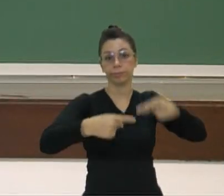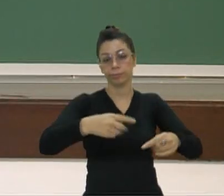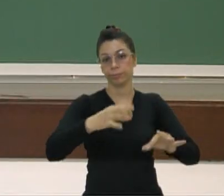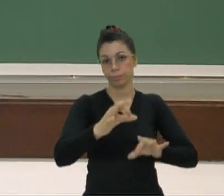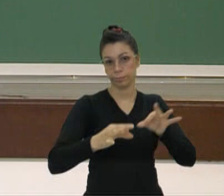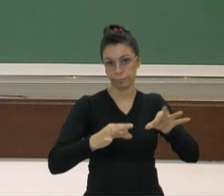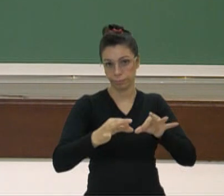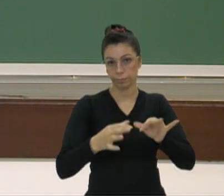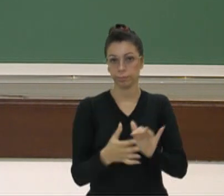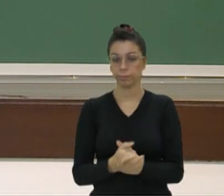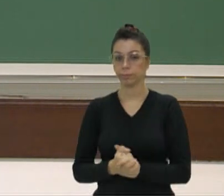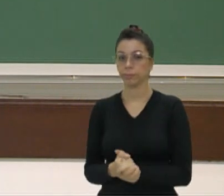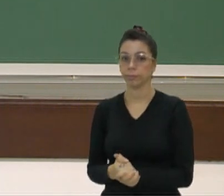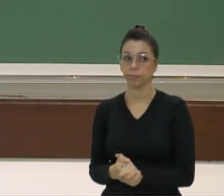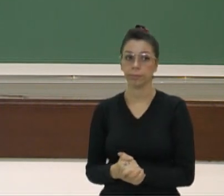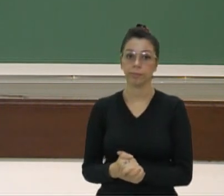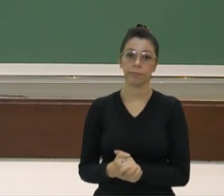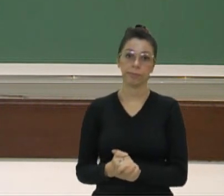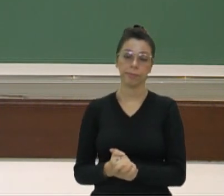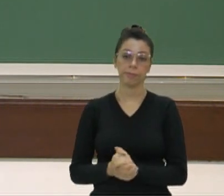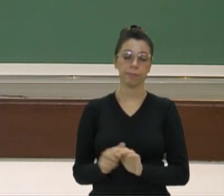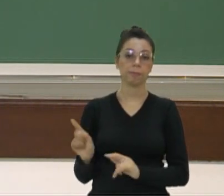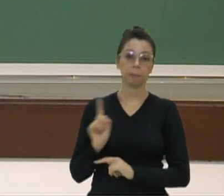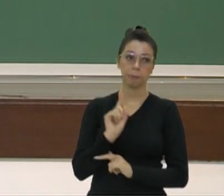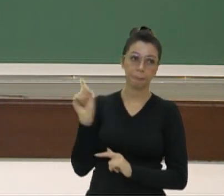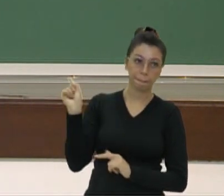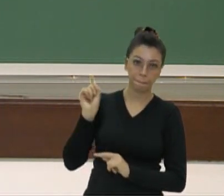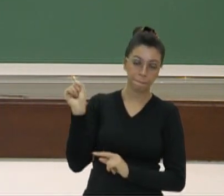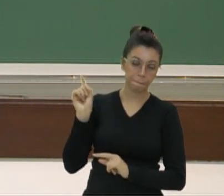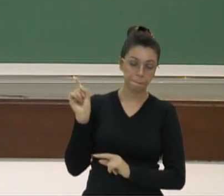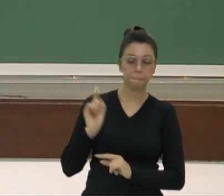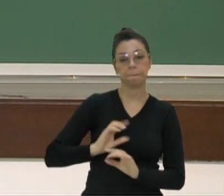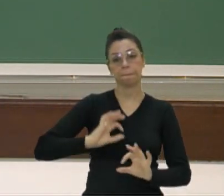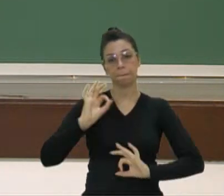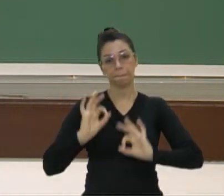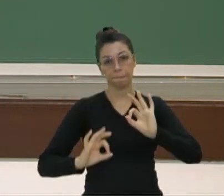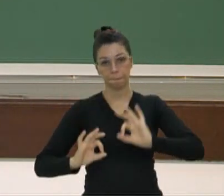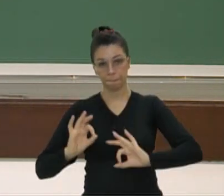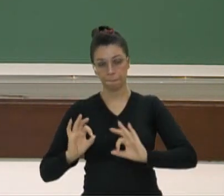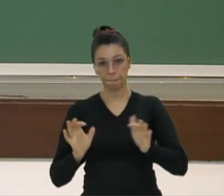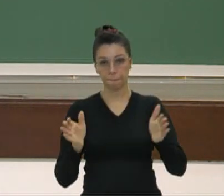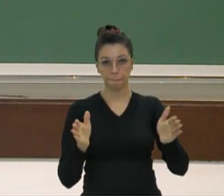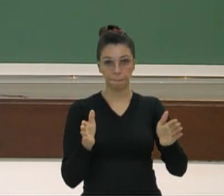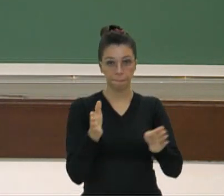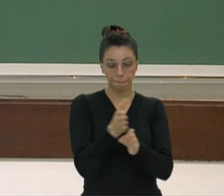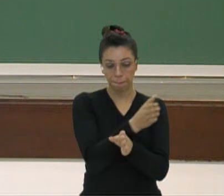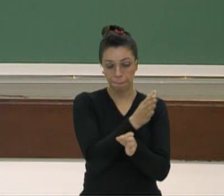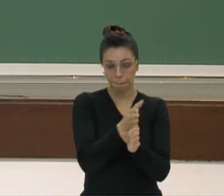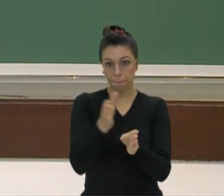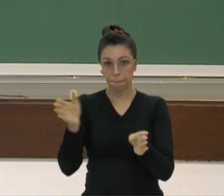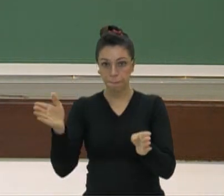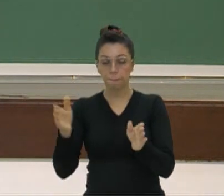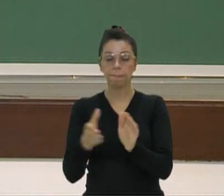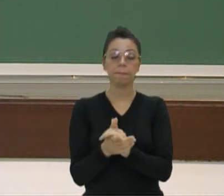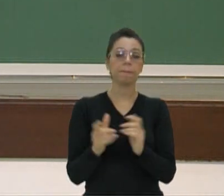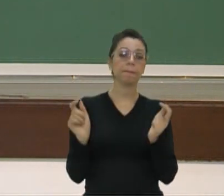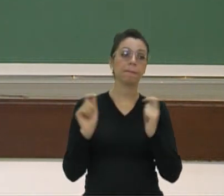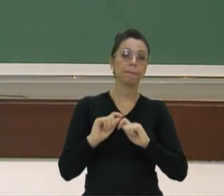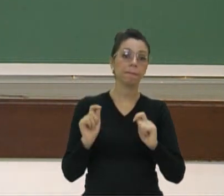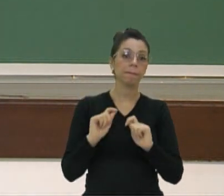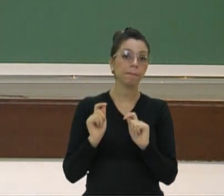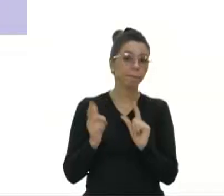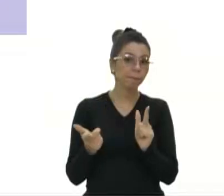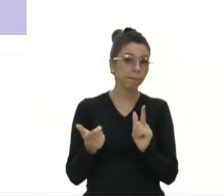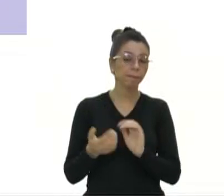continuação, para se estabelecer esta organização de divisão, temos que resgatar algo que vimos